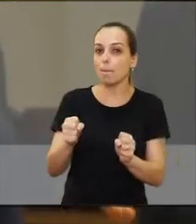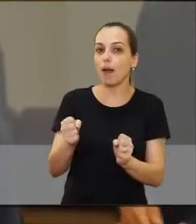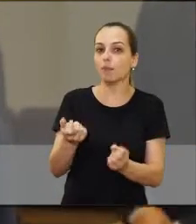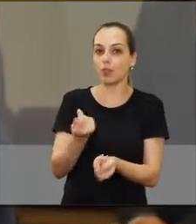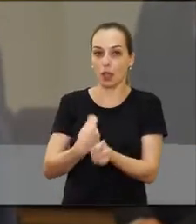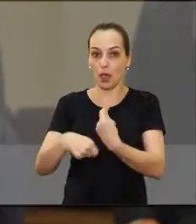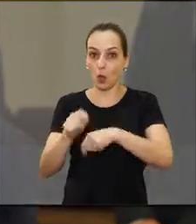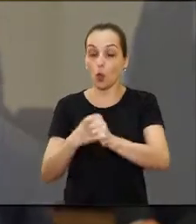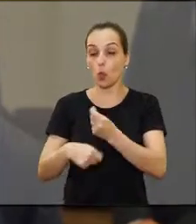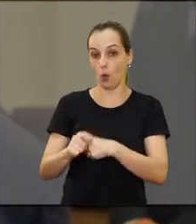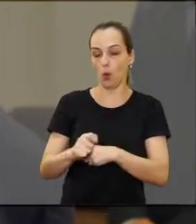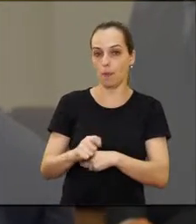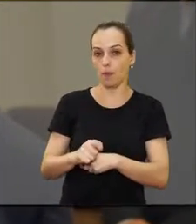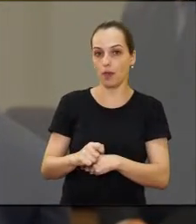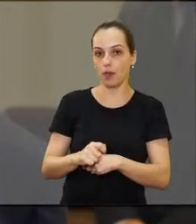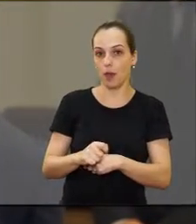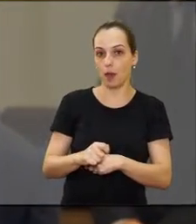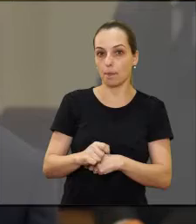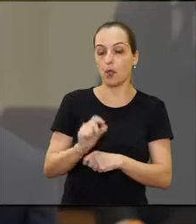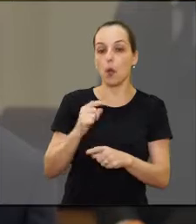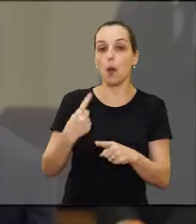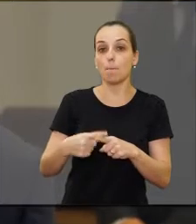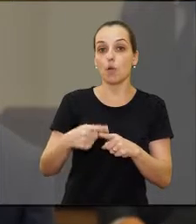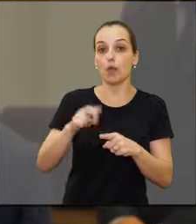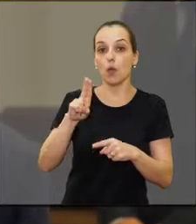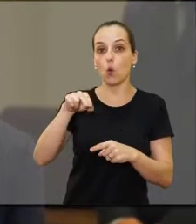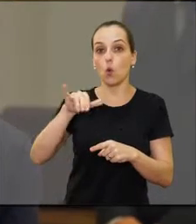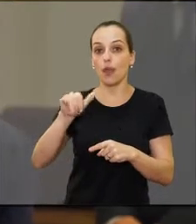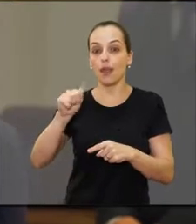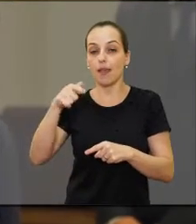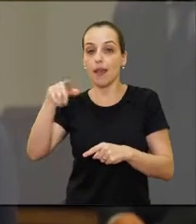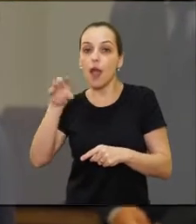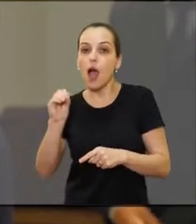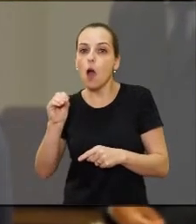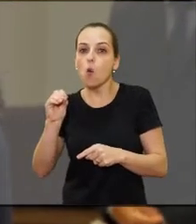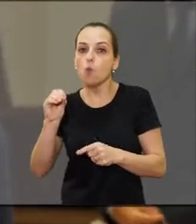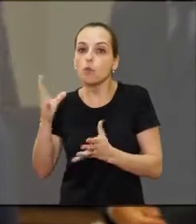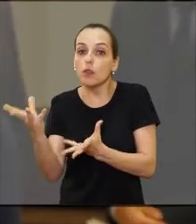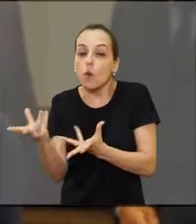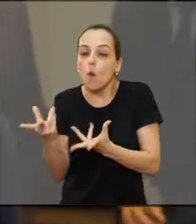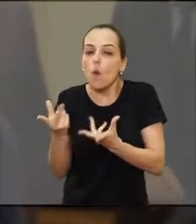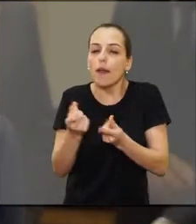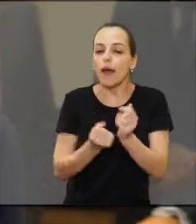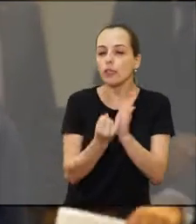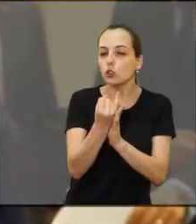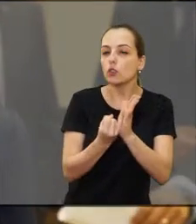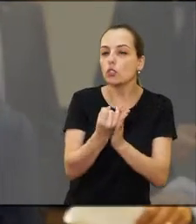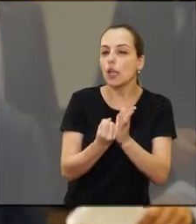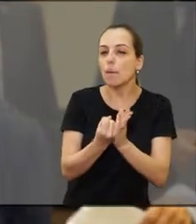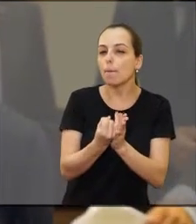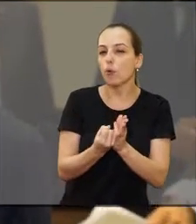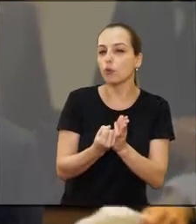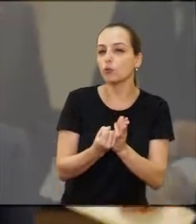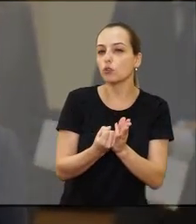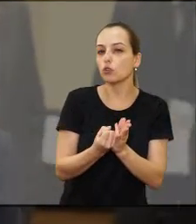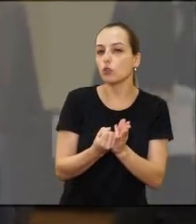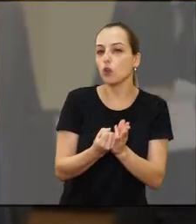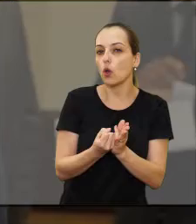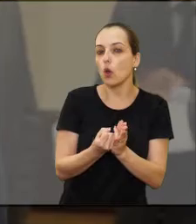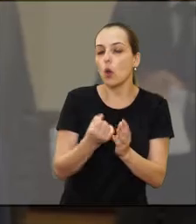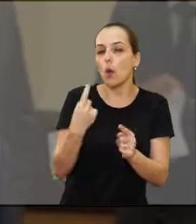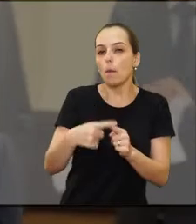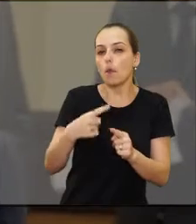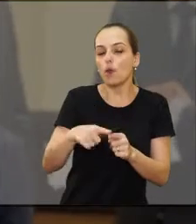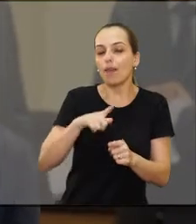econômico. A União hoje, ela fica com os tributos arrecadados de uma forma fantástica em função de